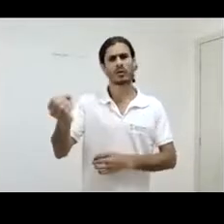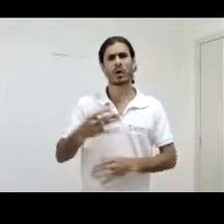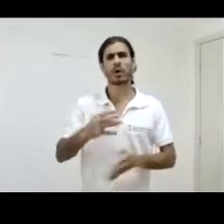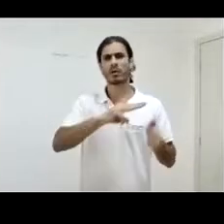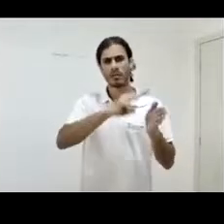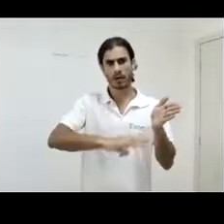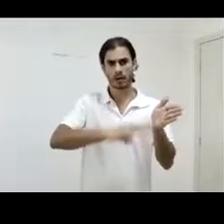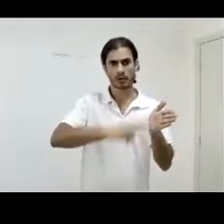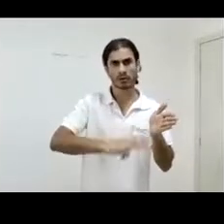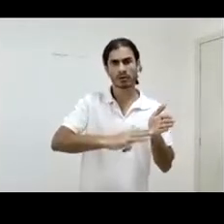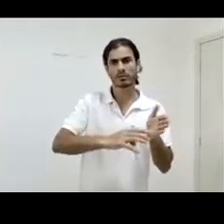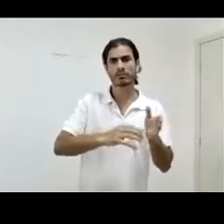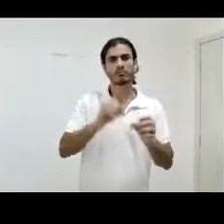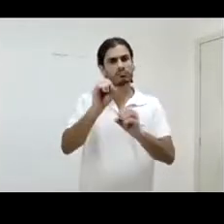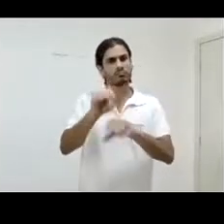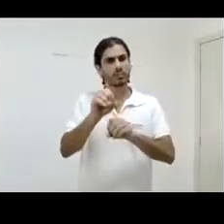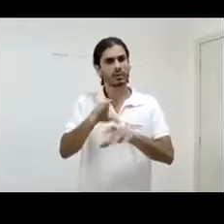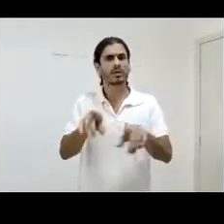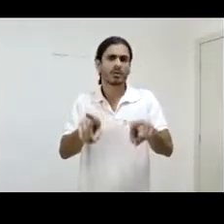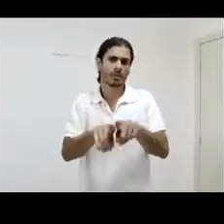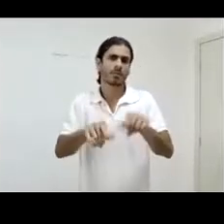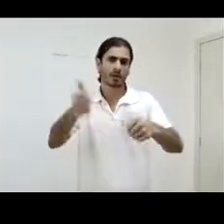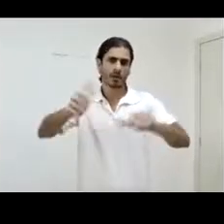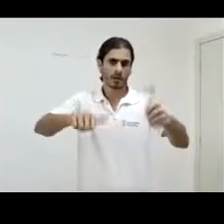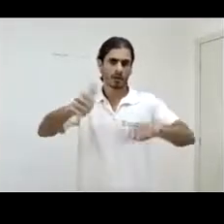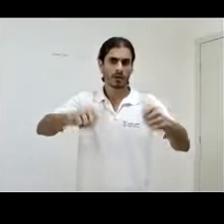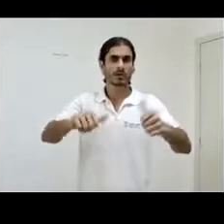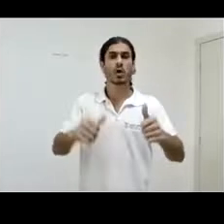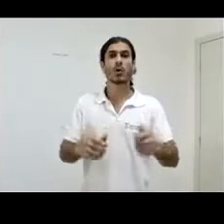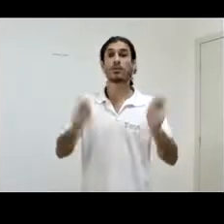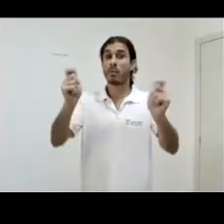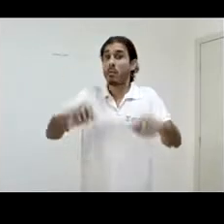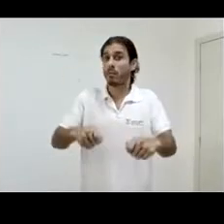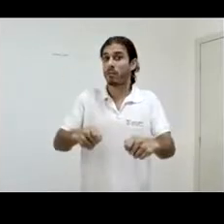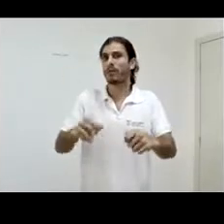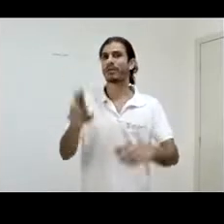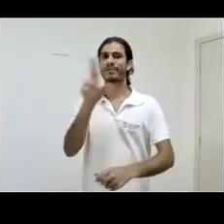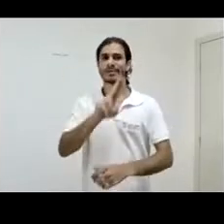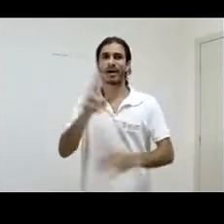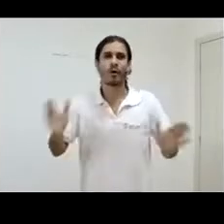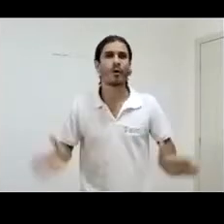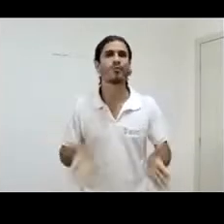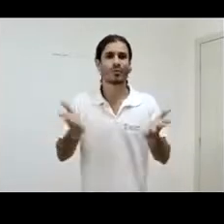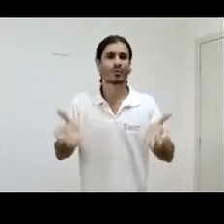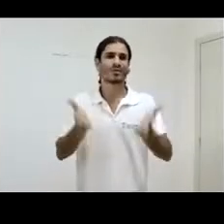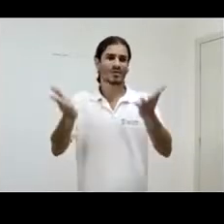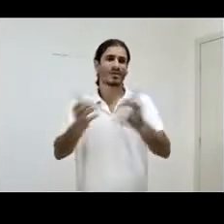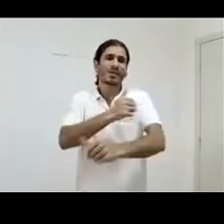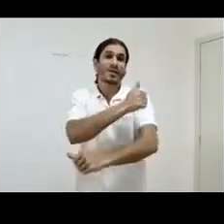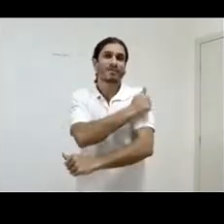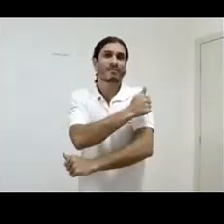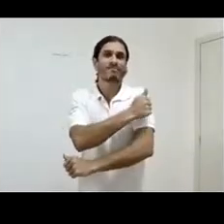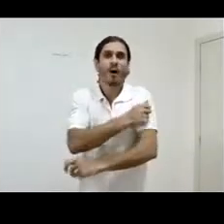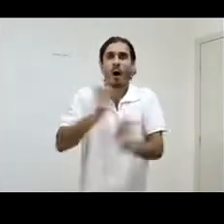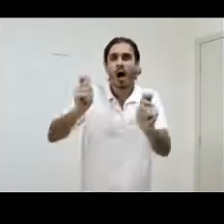avaliação que sirvam como um estímulo para que os estudantes aprendam de maneira